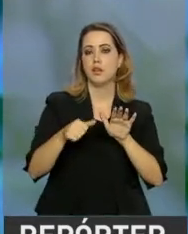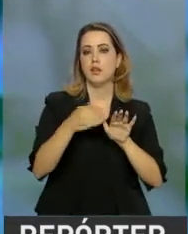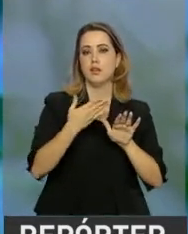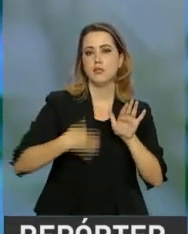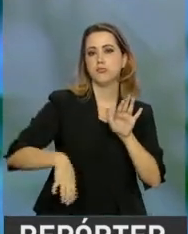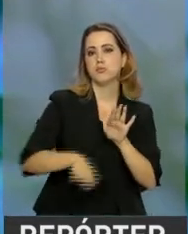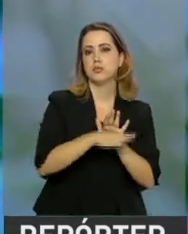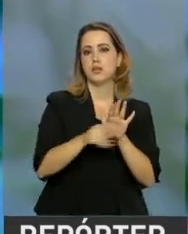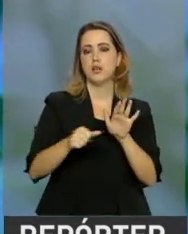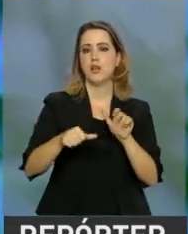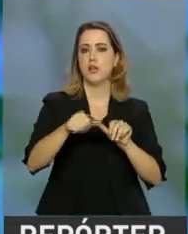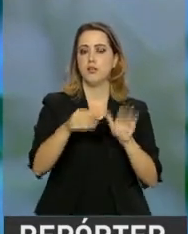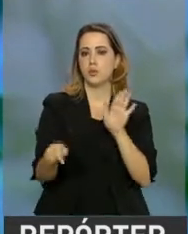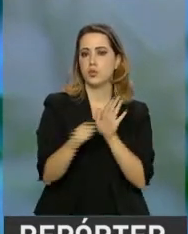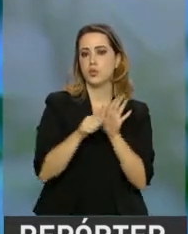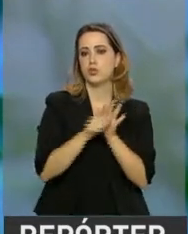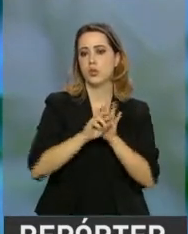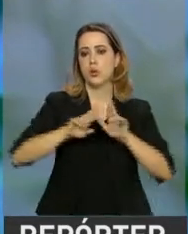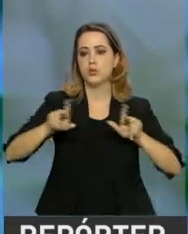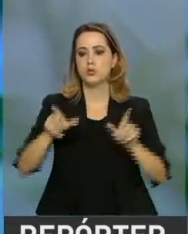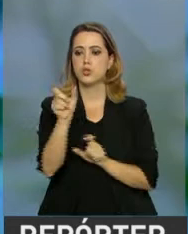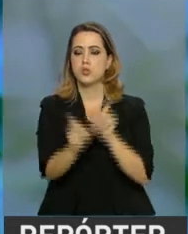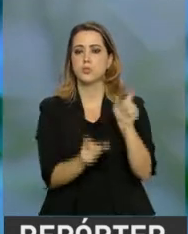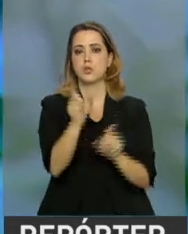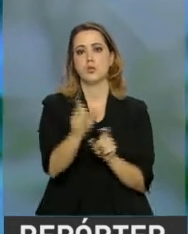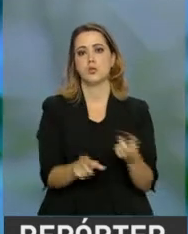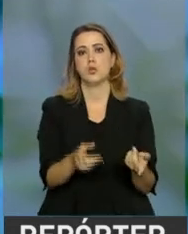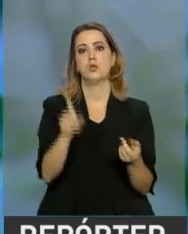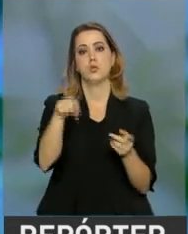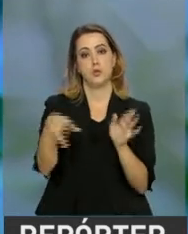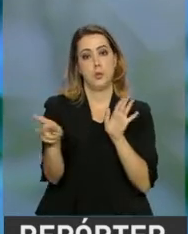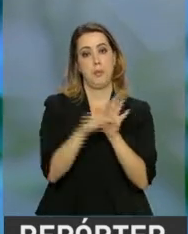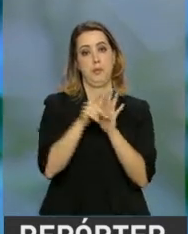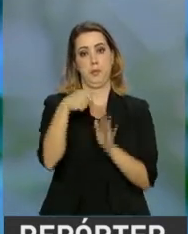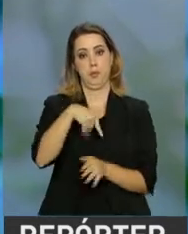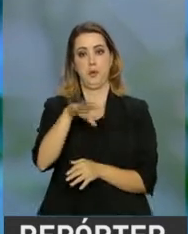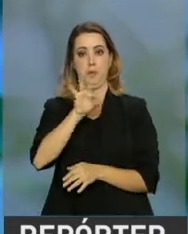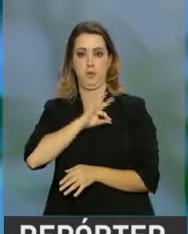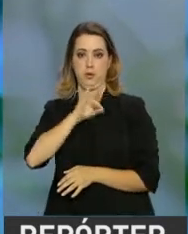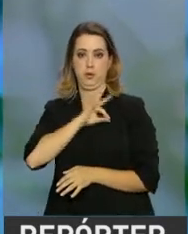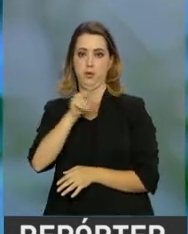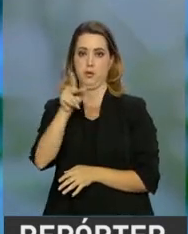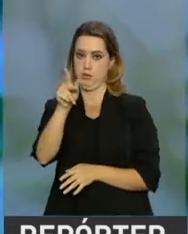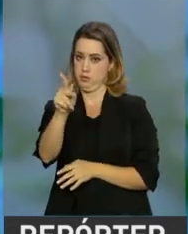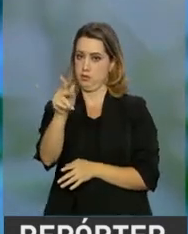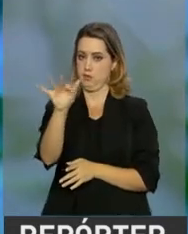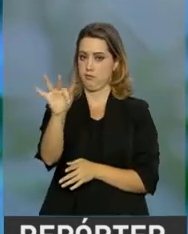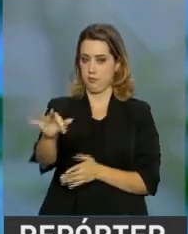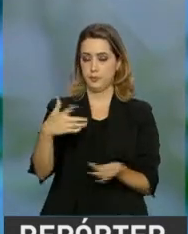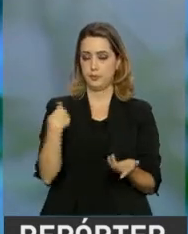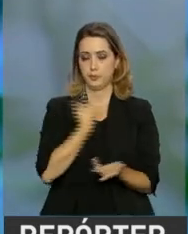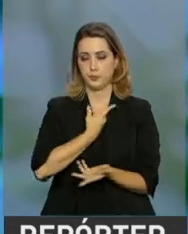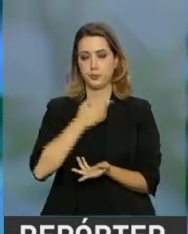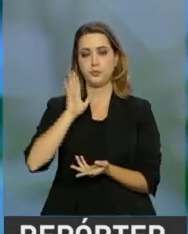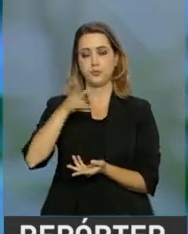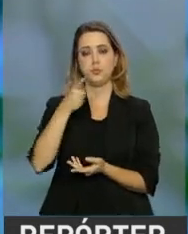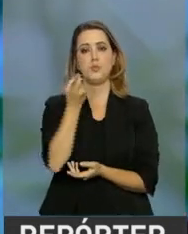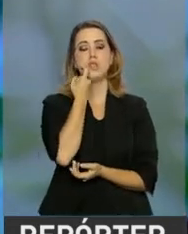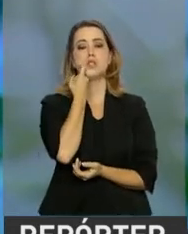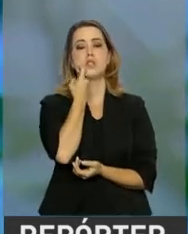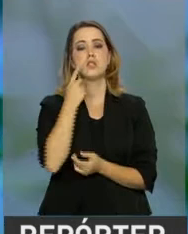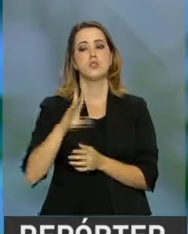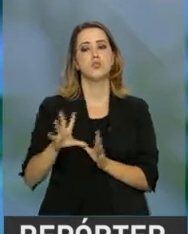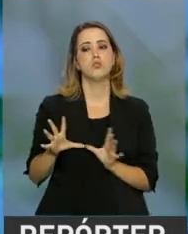das fronteiras estuda competência da nossa polícia e nós resolvemos na sexta feira fazer uma reunião